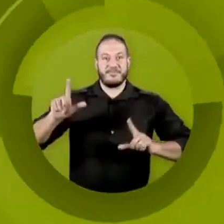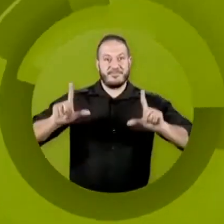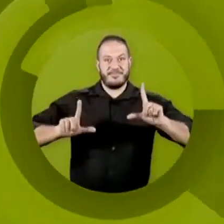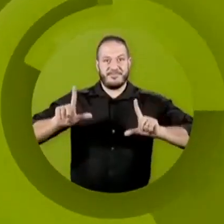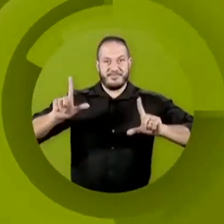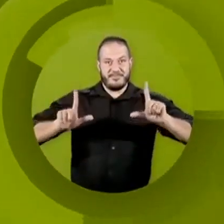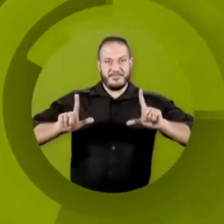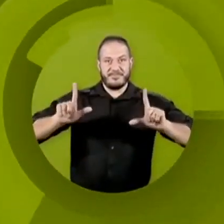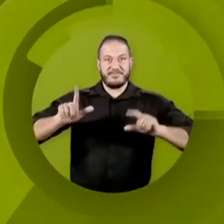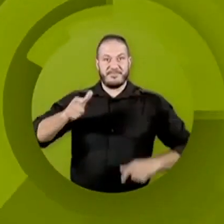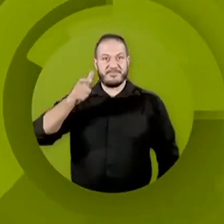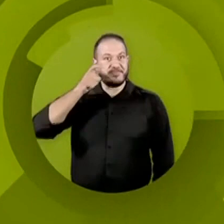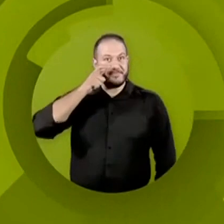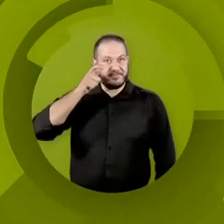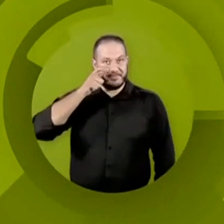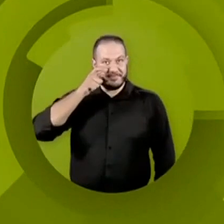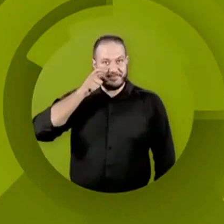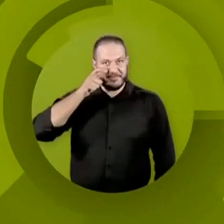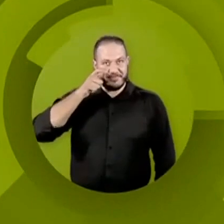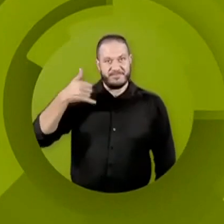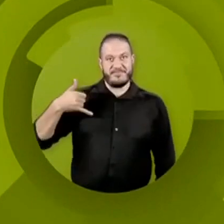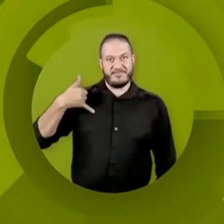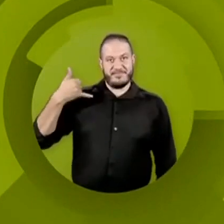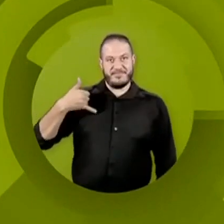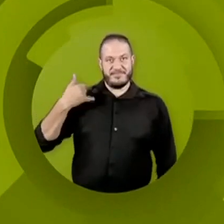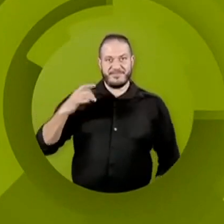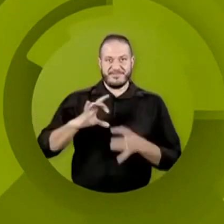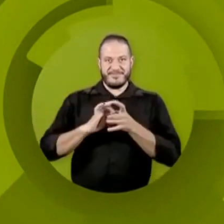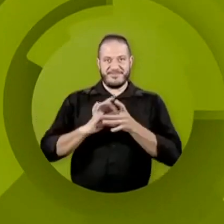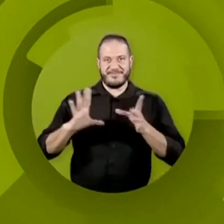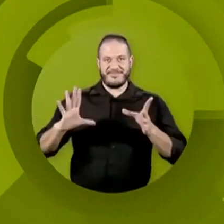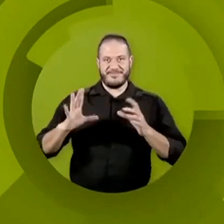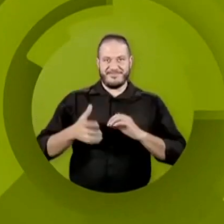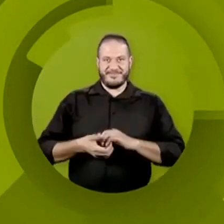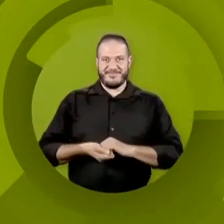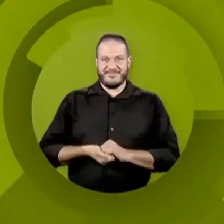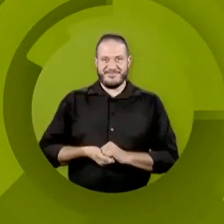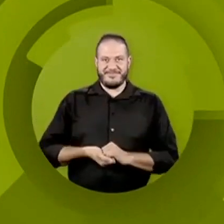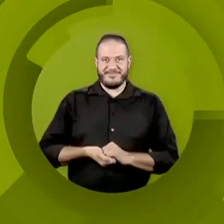programa a seguir é livre para todos os públicos.